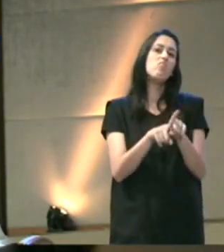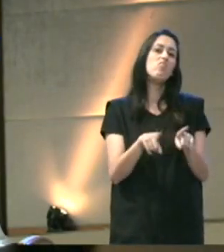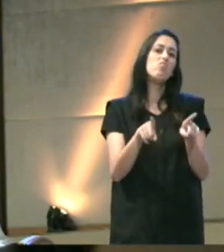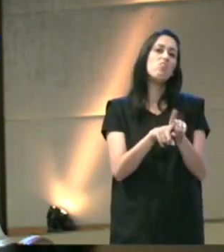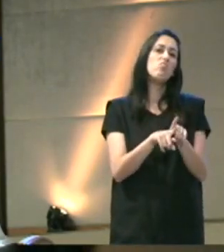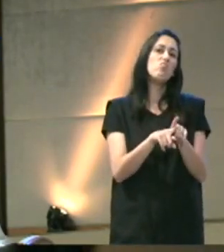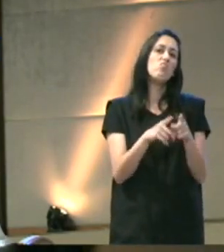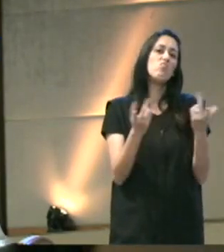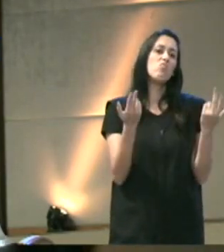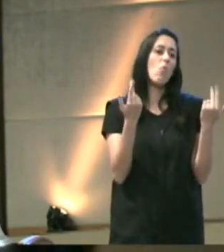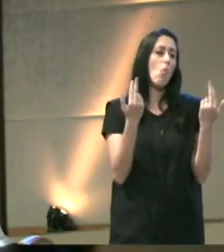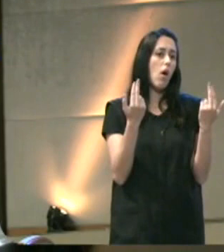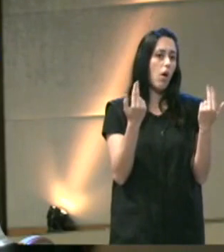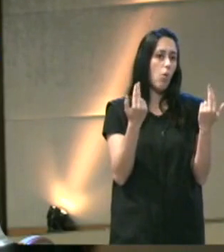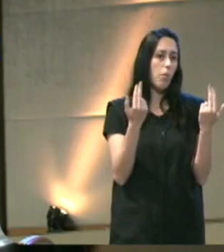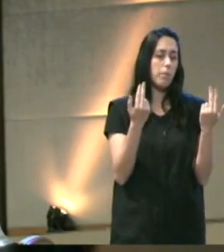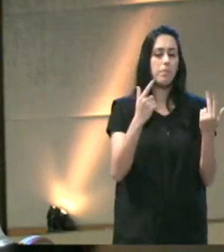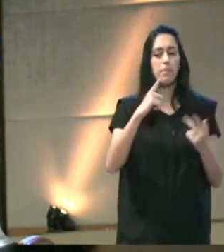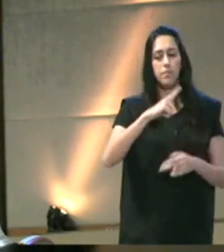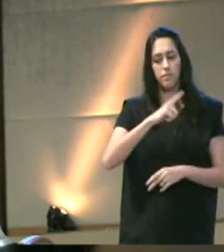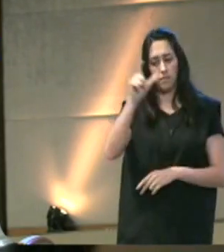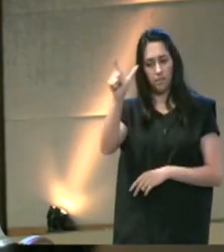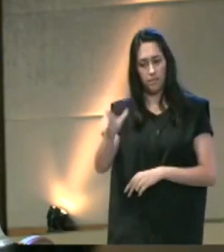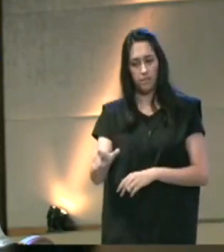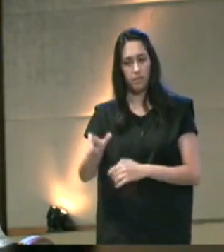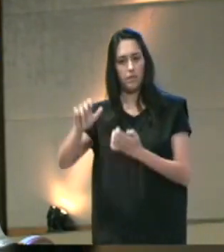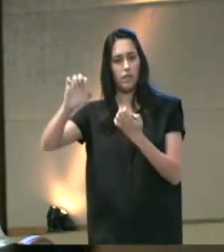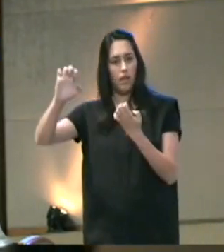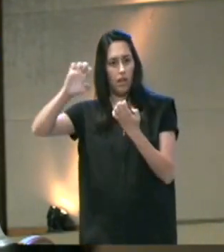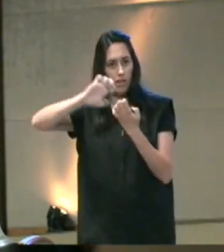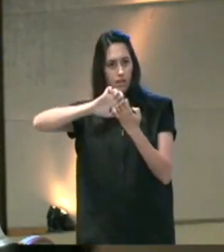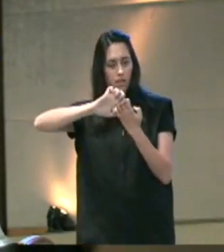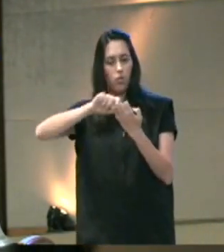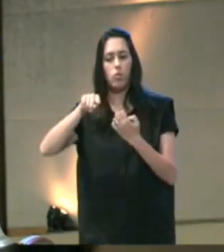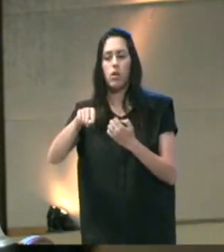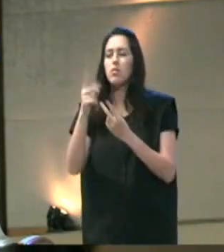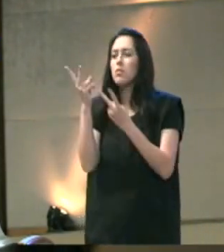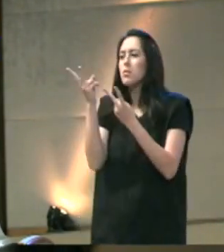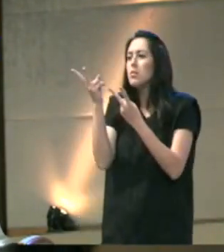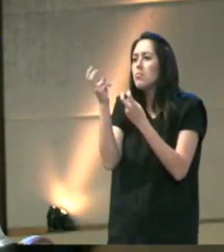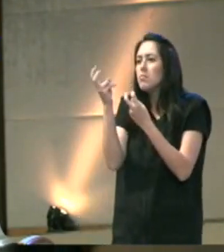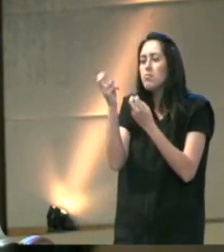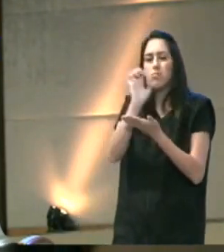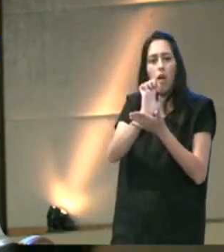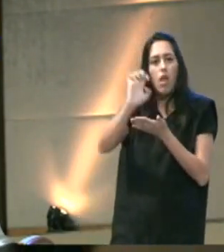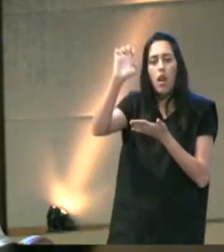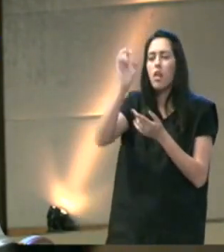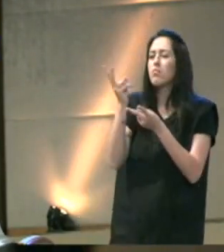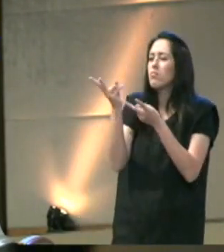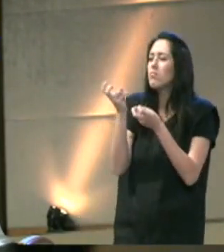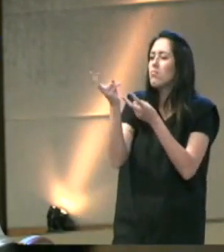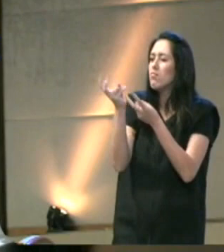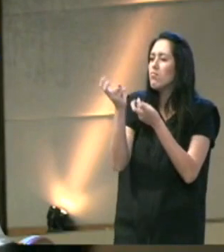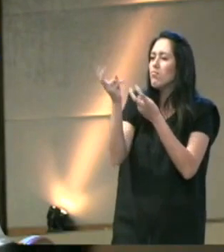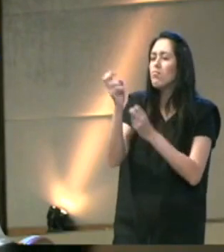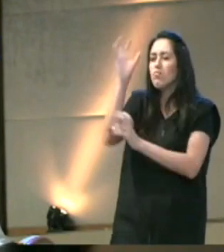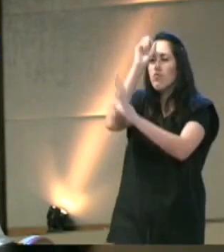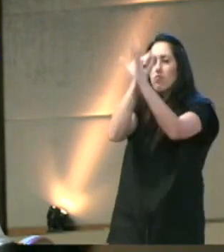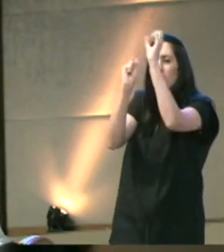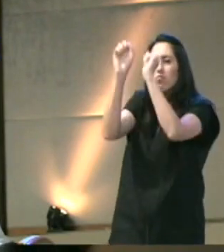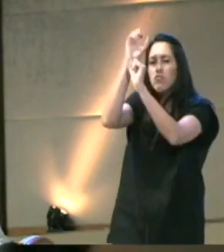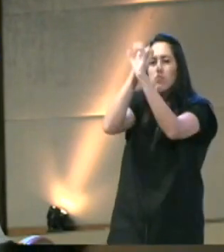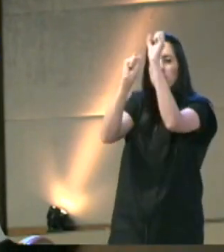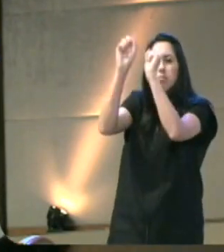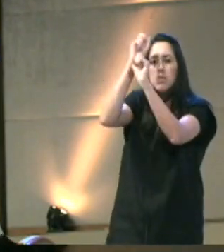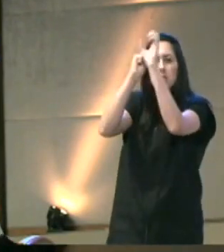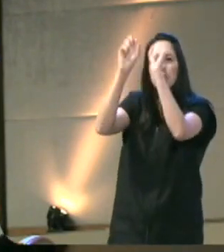gente estudou a vida de Eliseu, né, quando ele está aprendendo com Elias, ele recebe essa promessa: olha, se você quer a